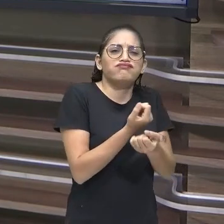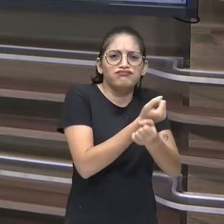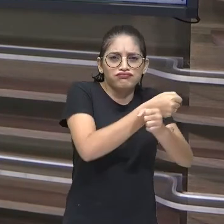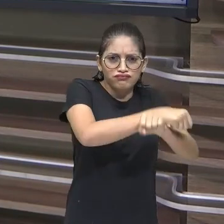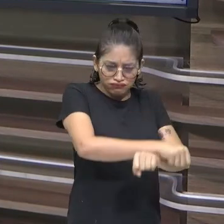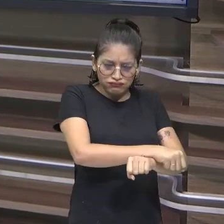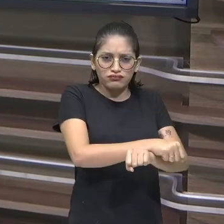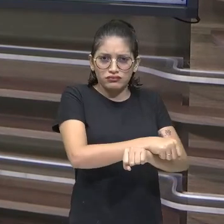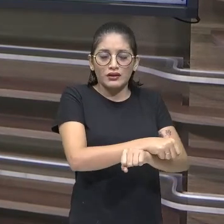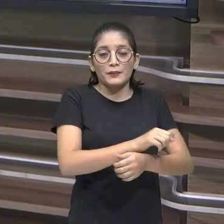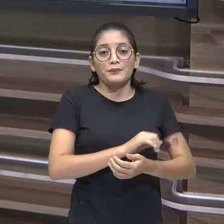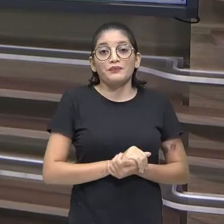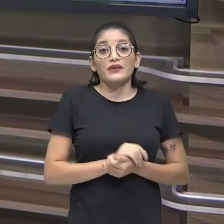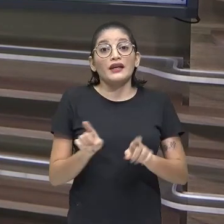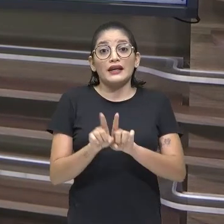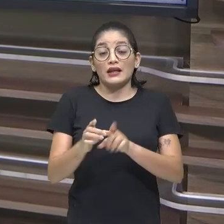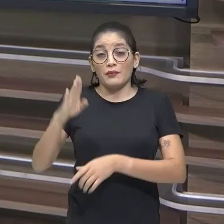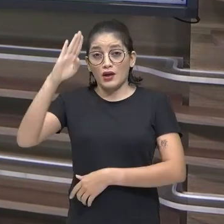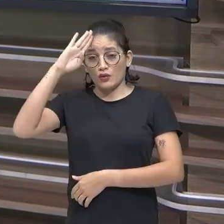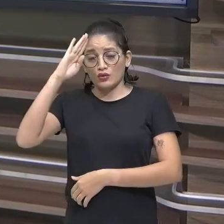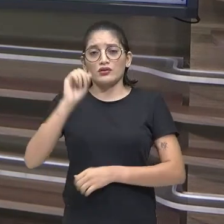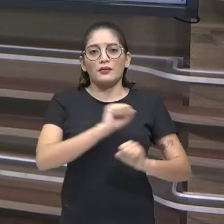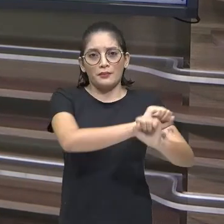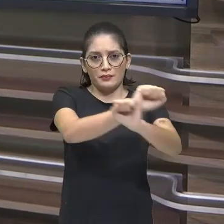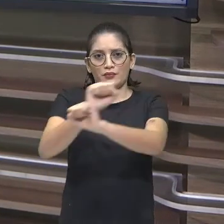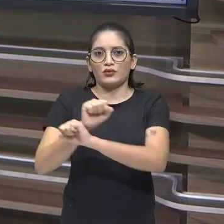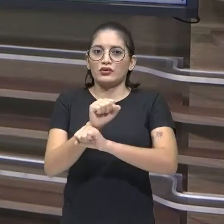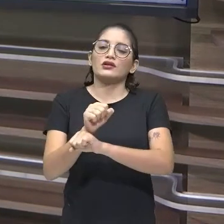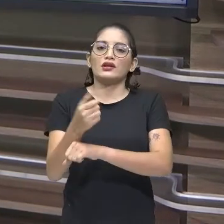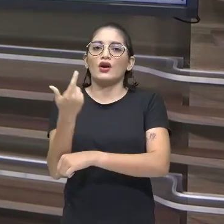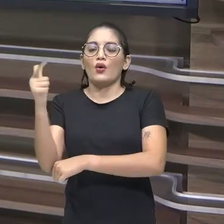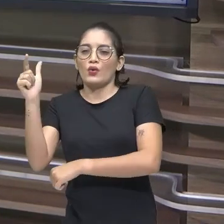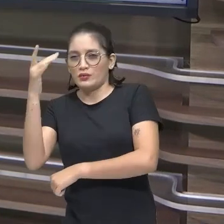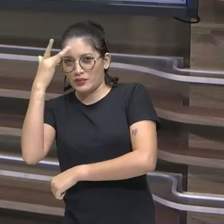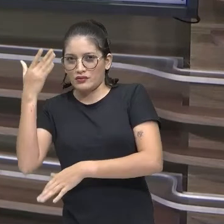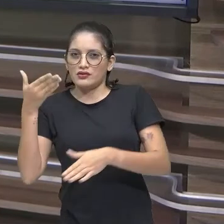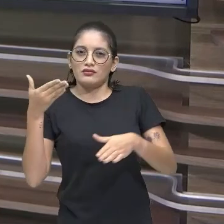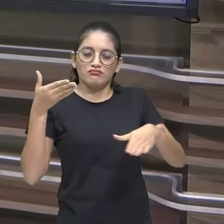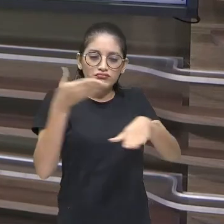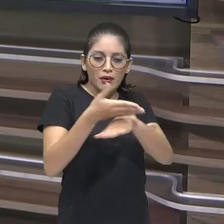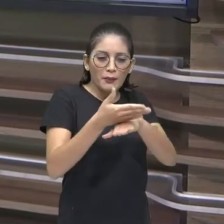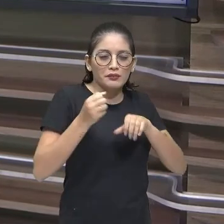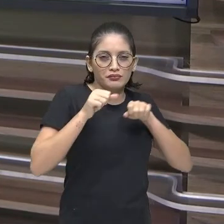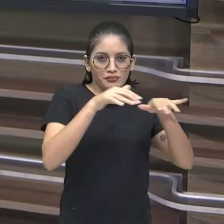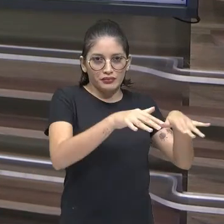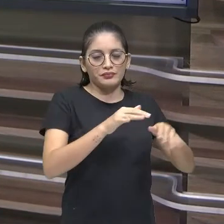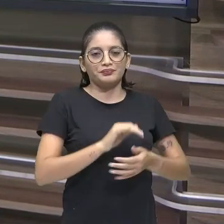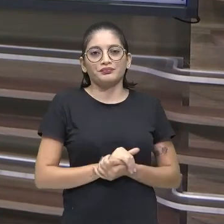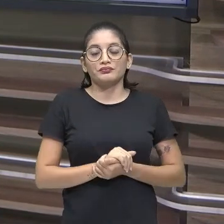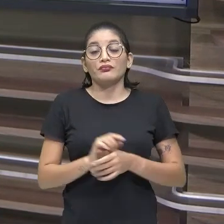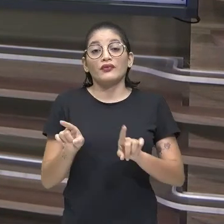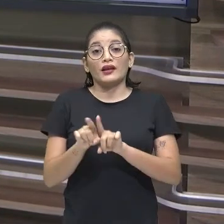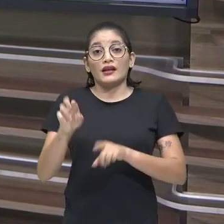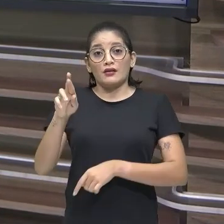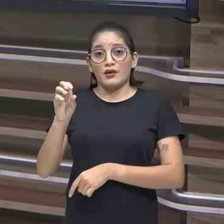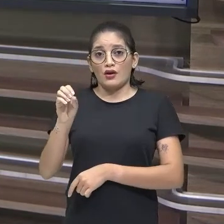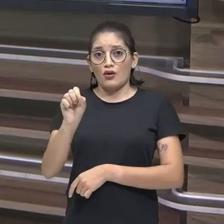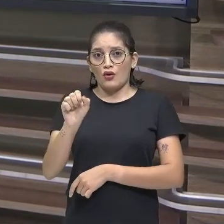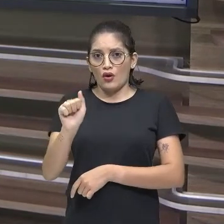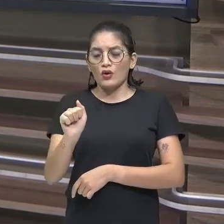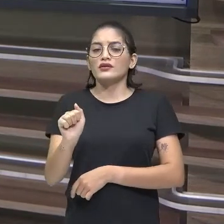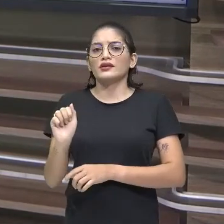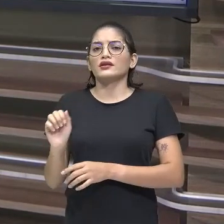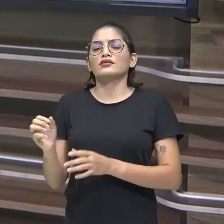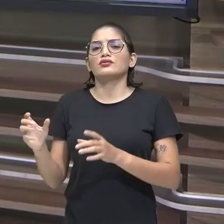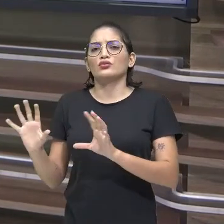soldados era proteger contra invasores. A Rosa também está respondendo para a gente que os bandeirantes foram